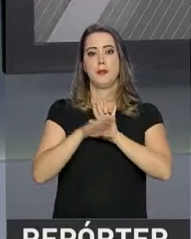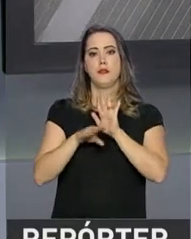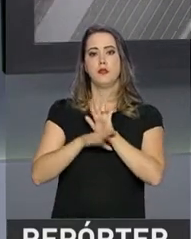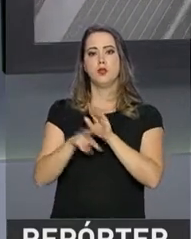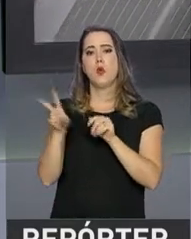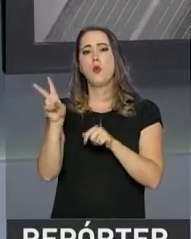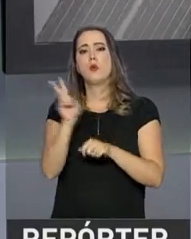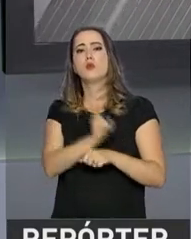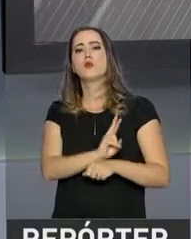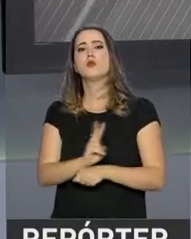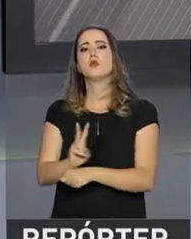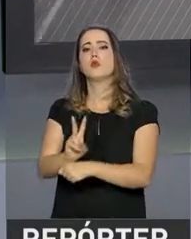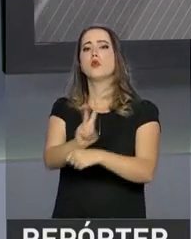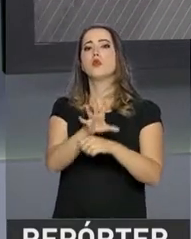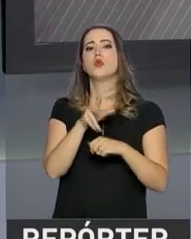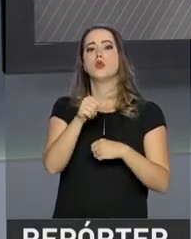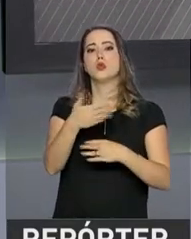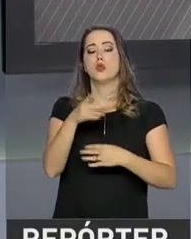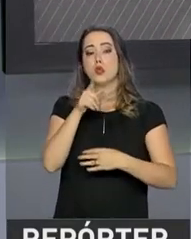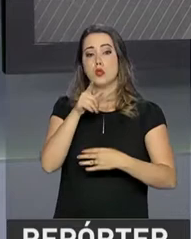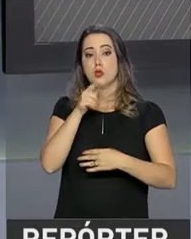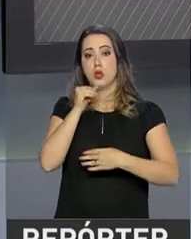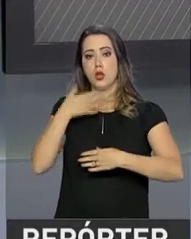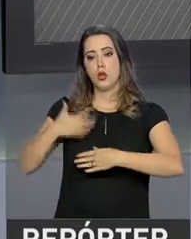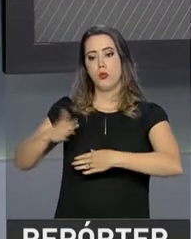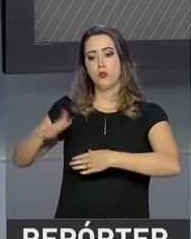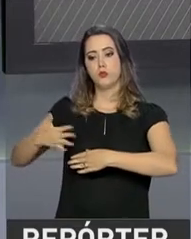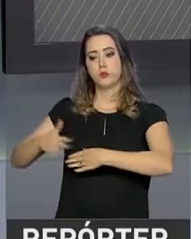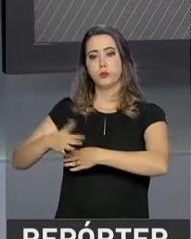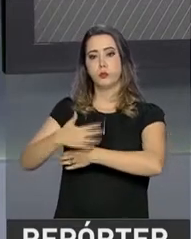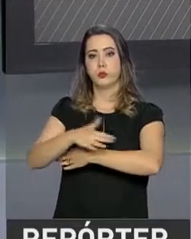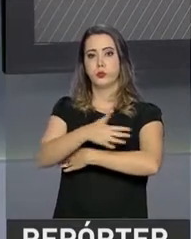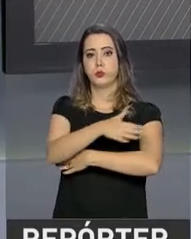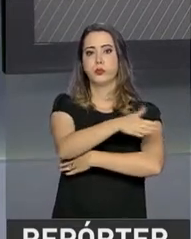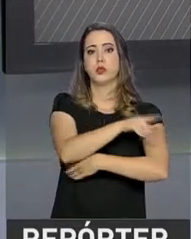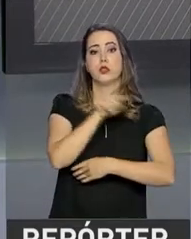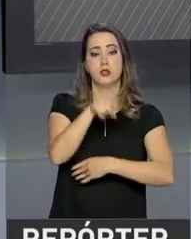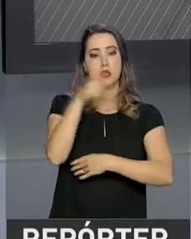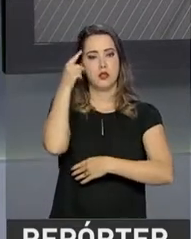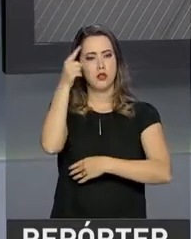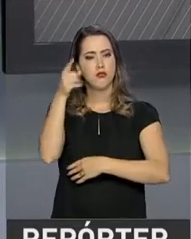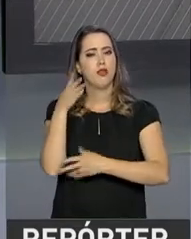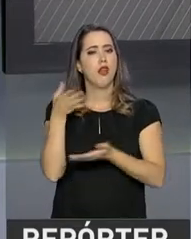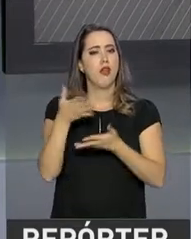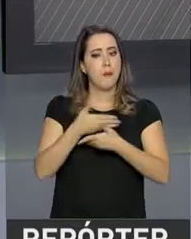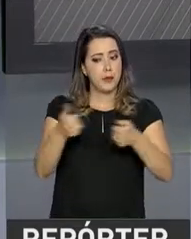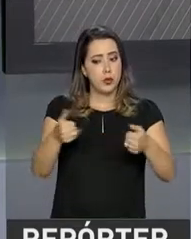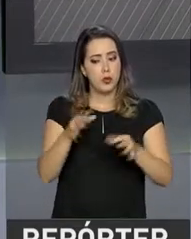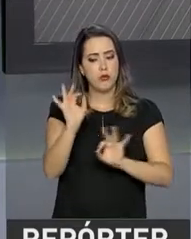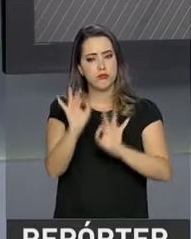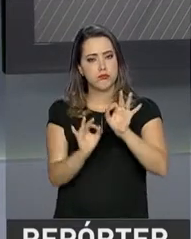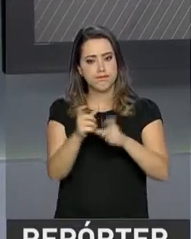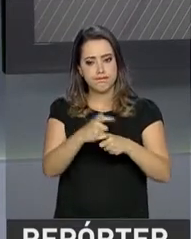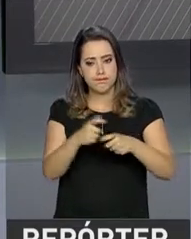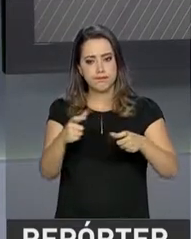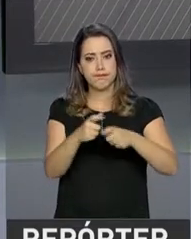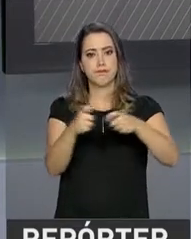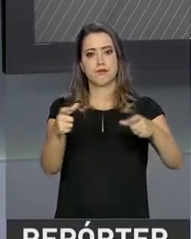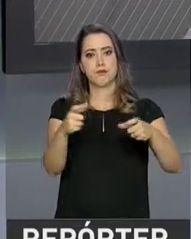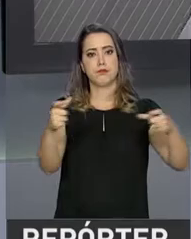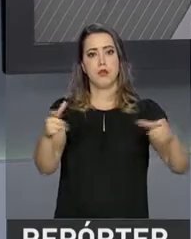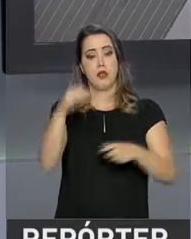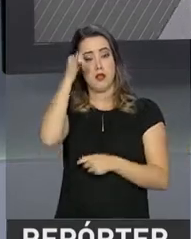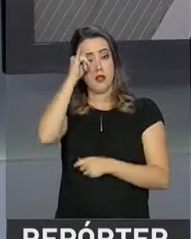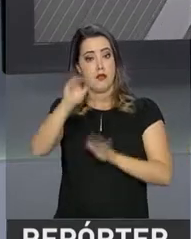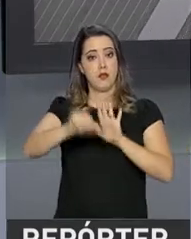monitora toda a área da baía da guanabara a idéia é expandir esse monitor lamento e usar as informações para ajudar no combate